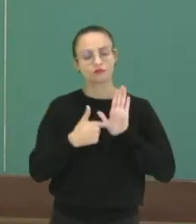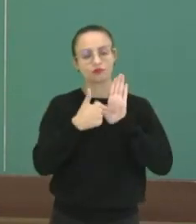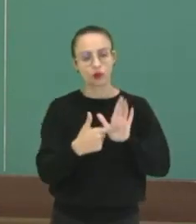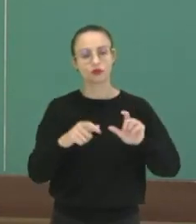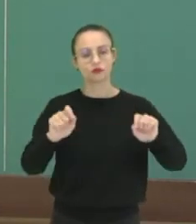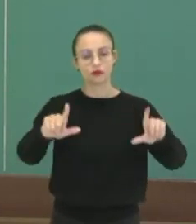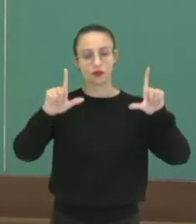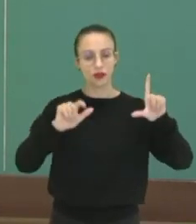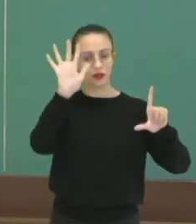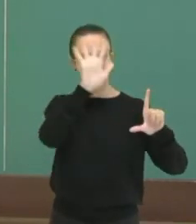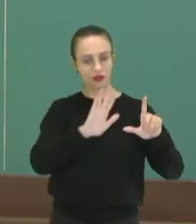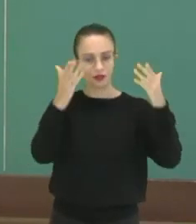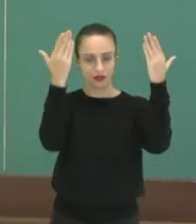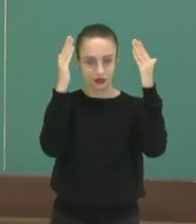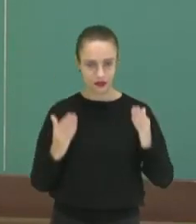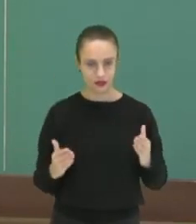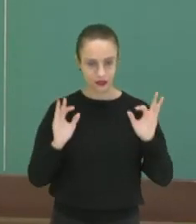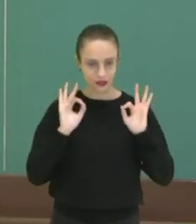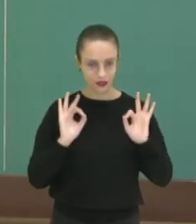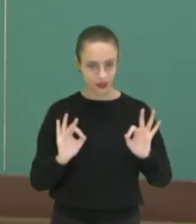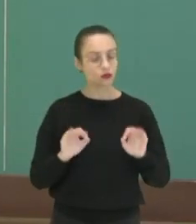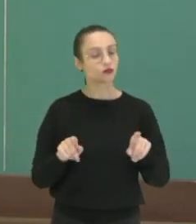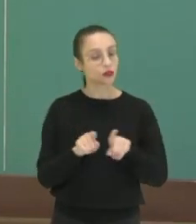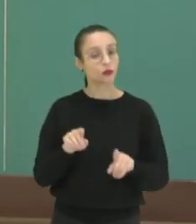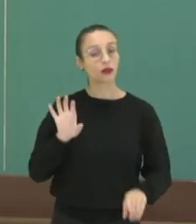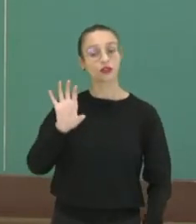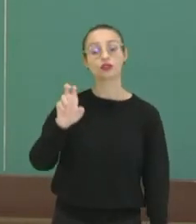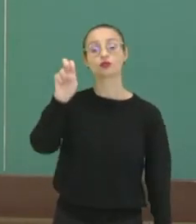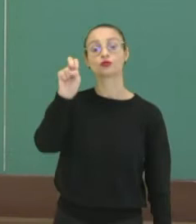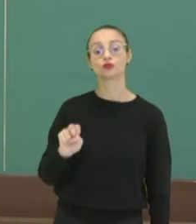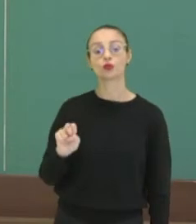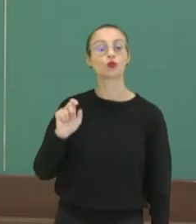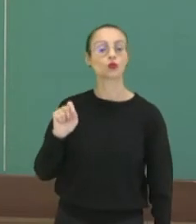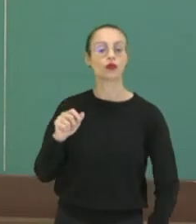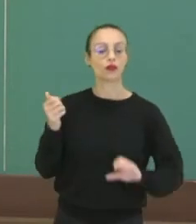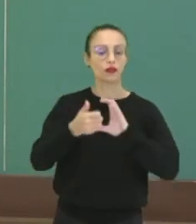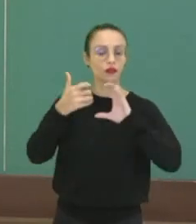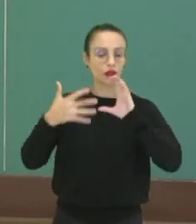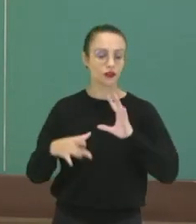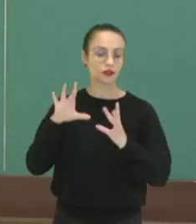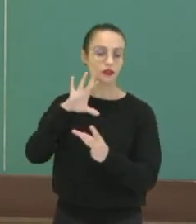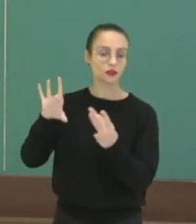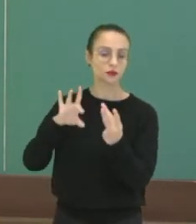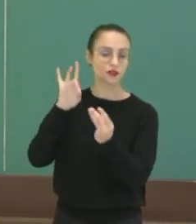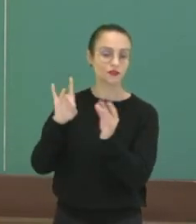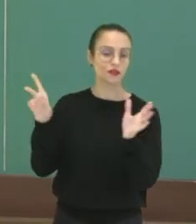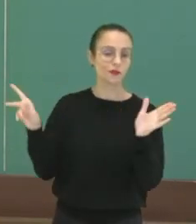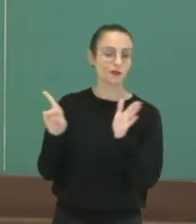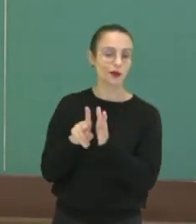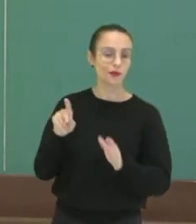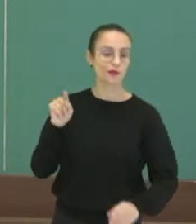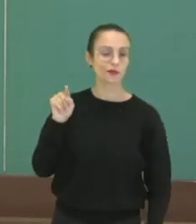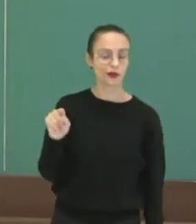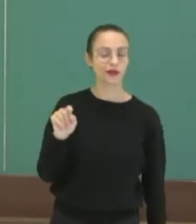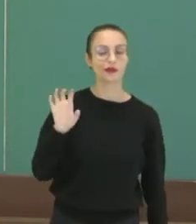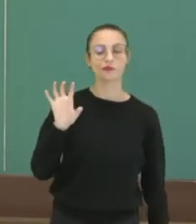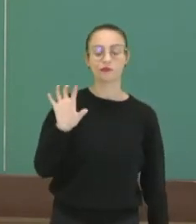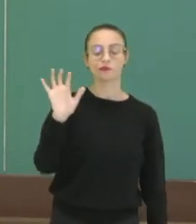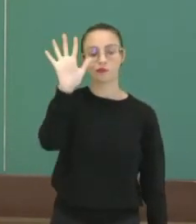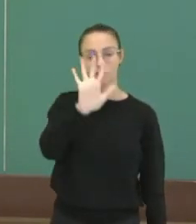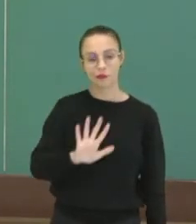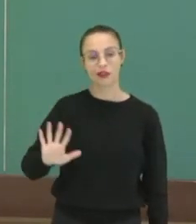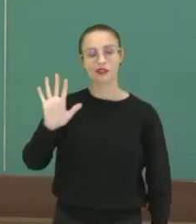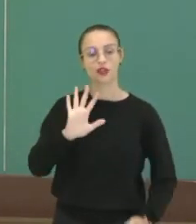da análise da paisagem, certo? E na região sul a gente tem características específicas próprias da paisagem, né, e